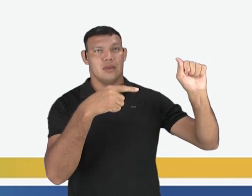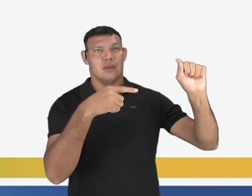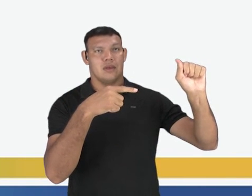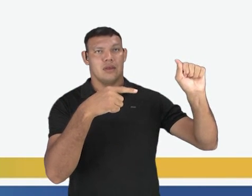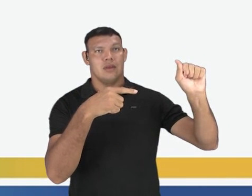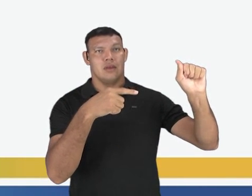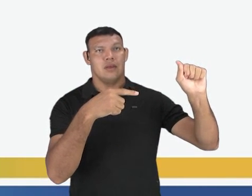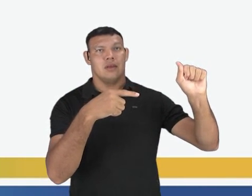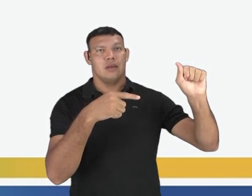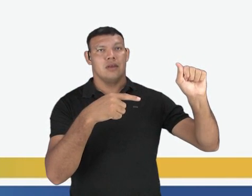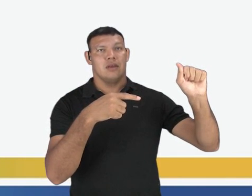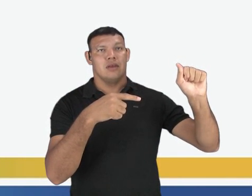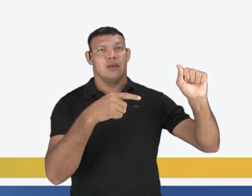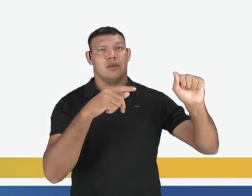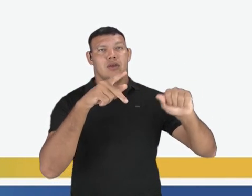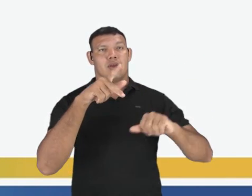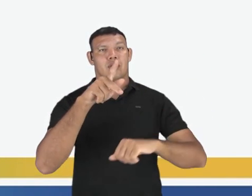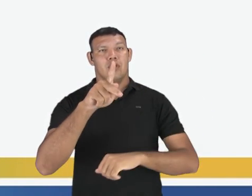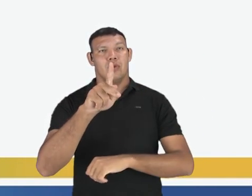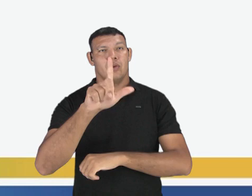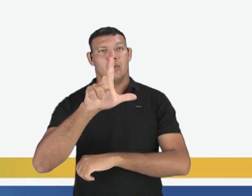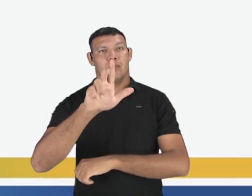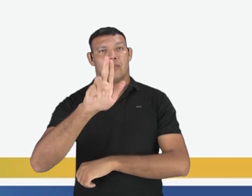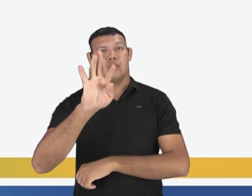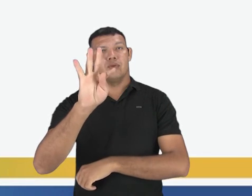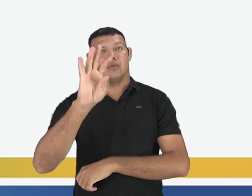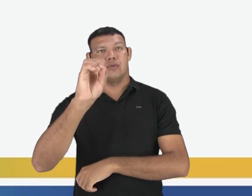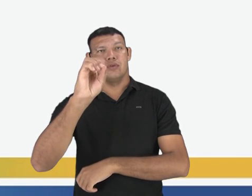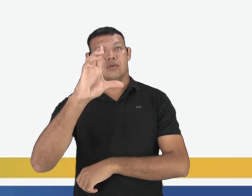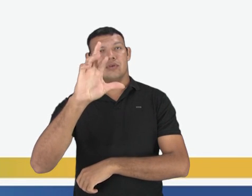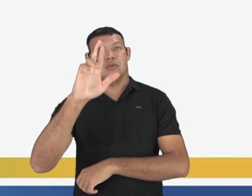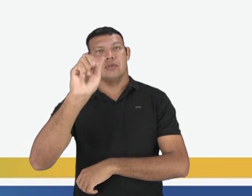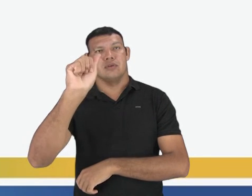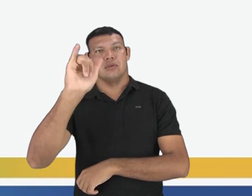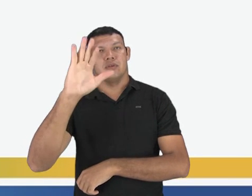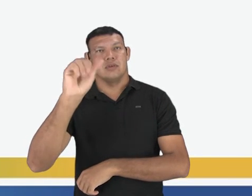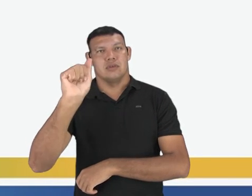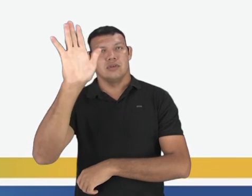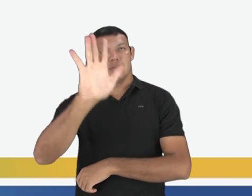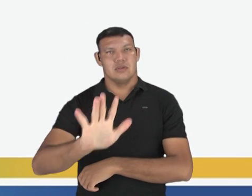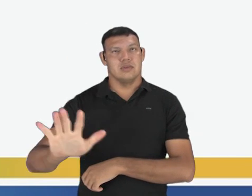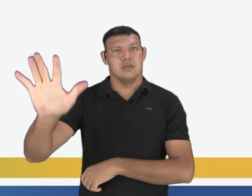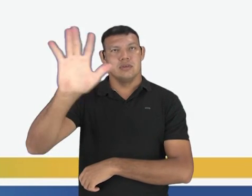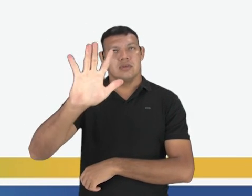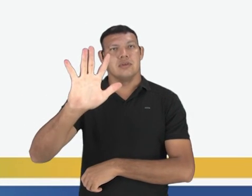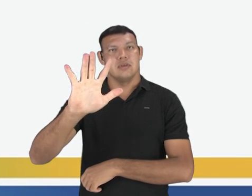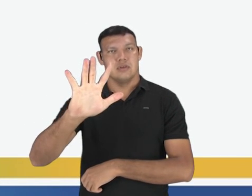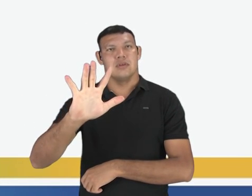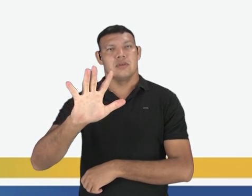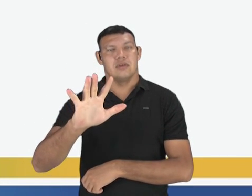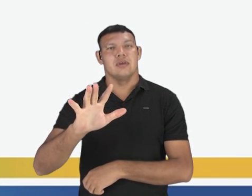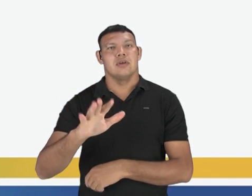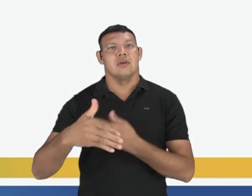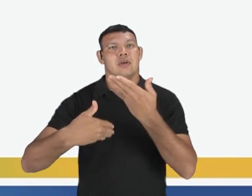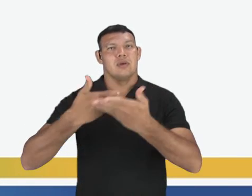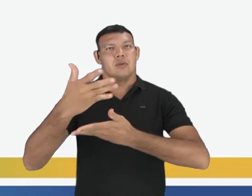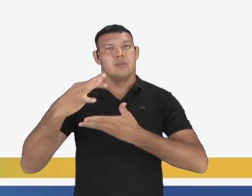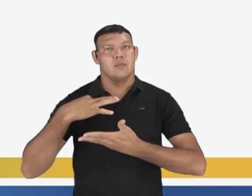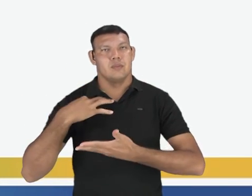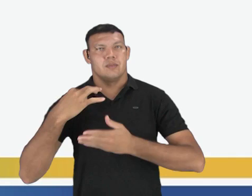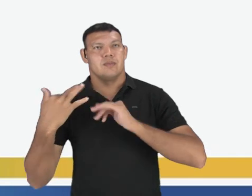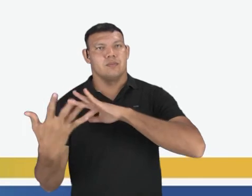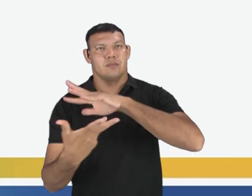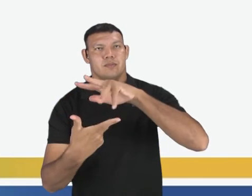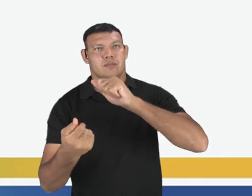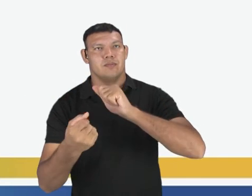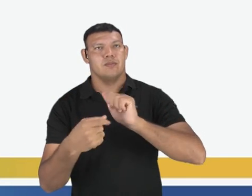Plutocracia, nacionalismo e fraternidade universal. Democracia, direitos individuais e soberania popular.